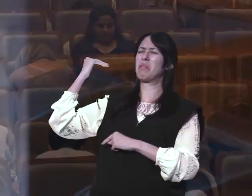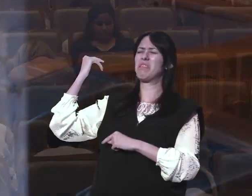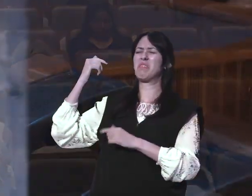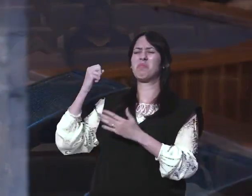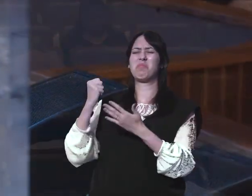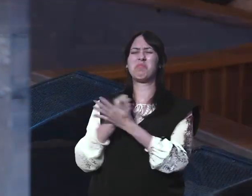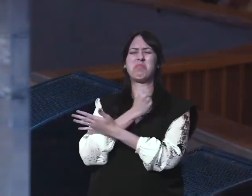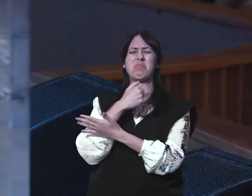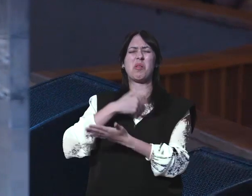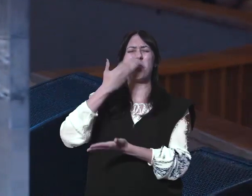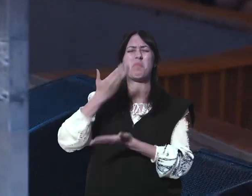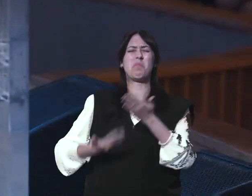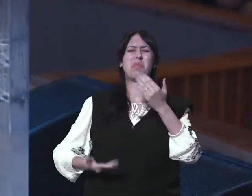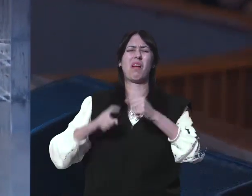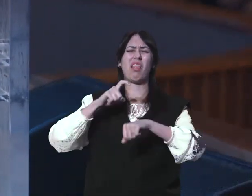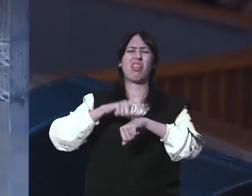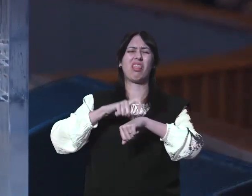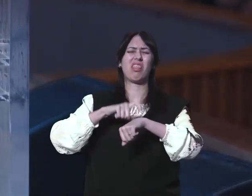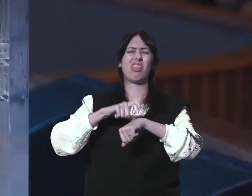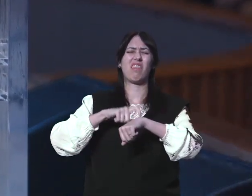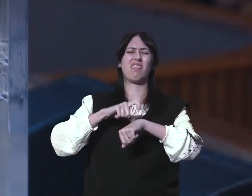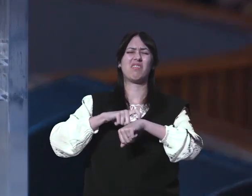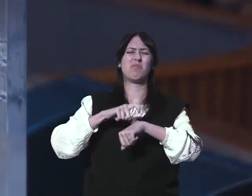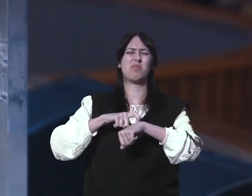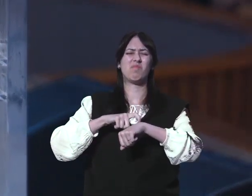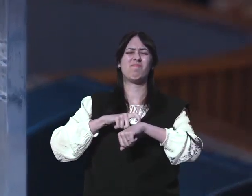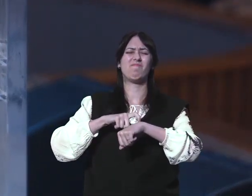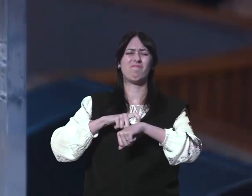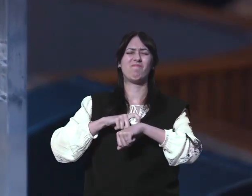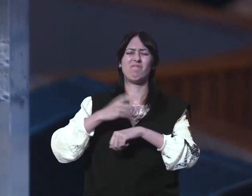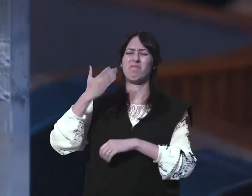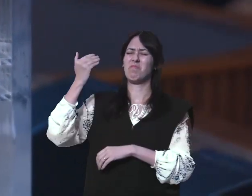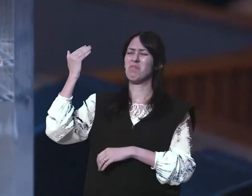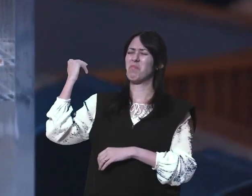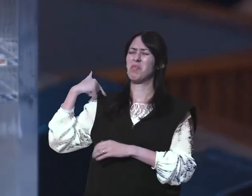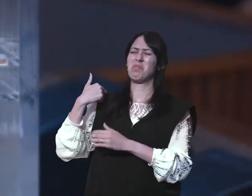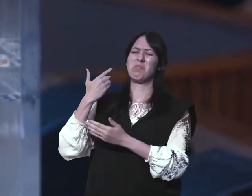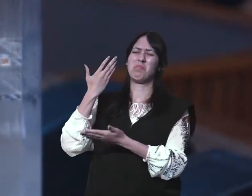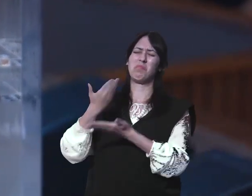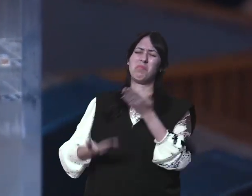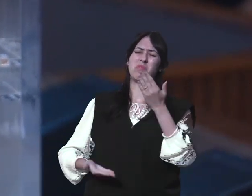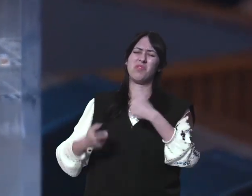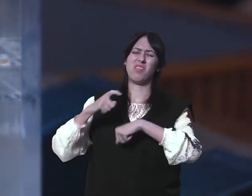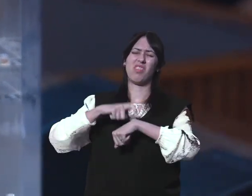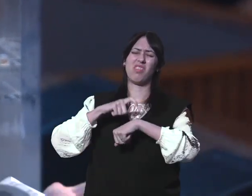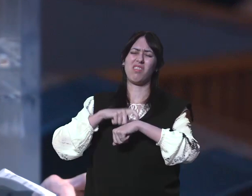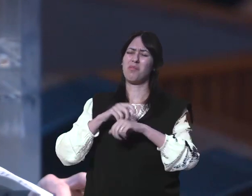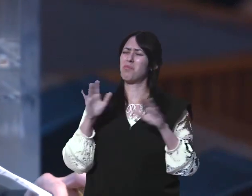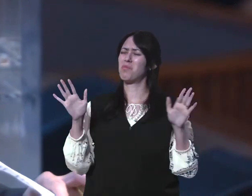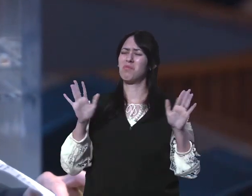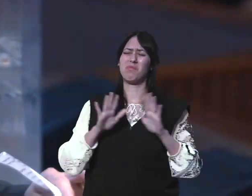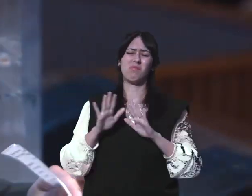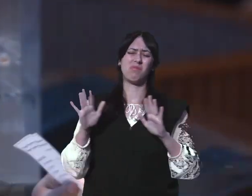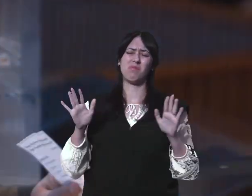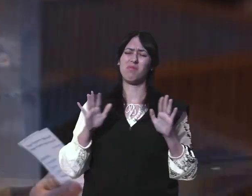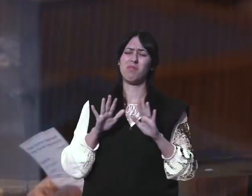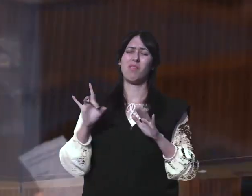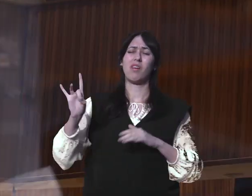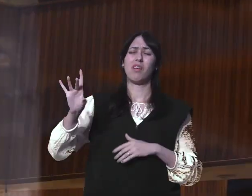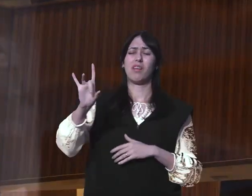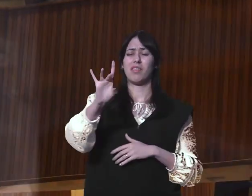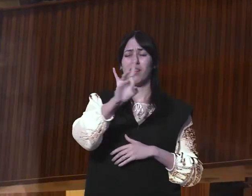tempo, eu só perdi o meu tempo. Mas que cada um dos